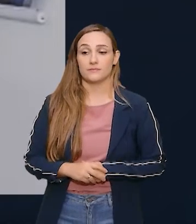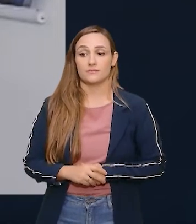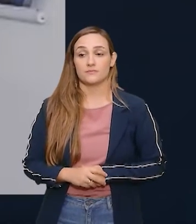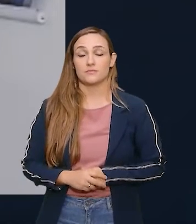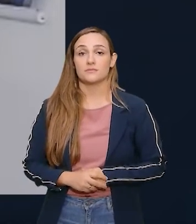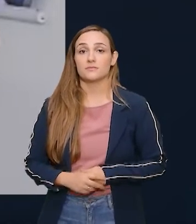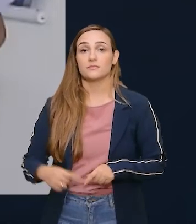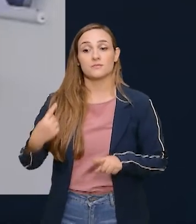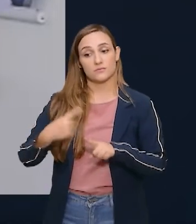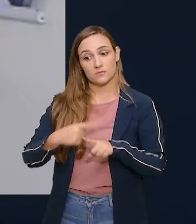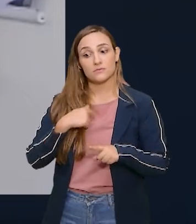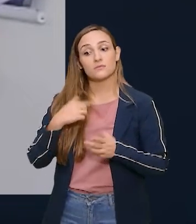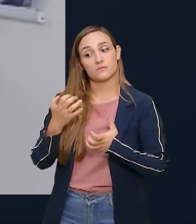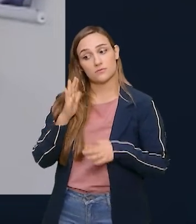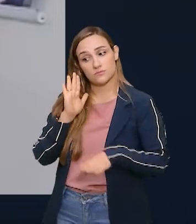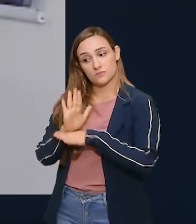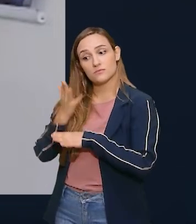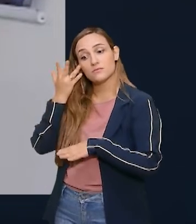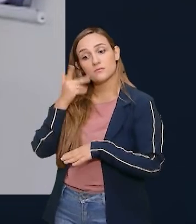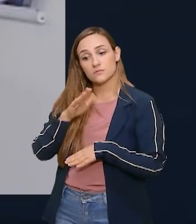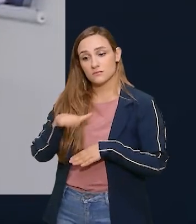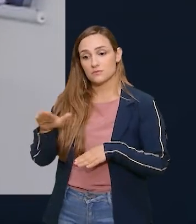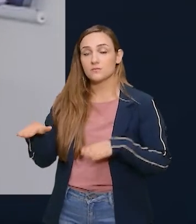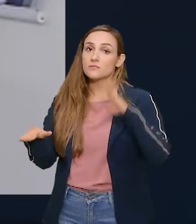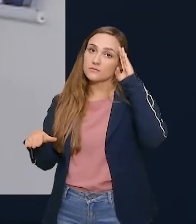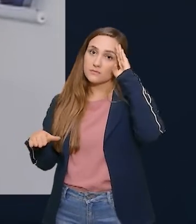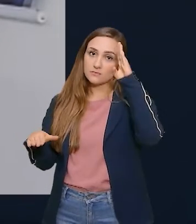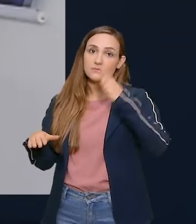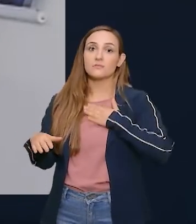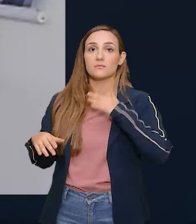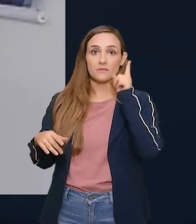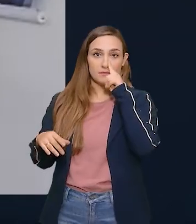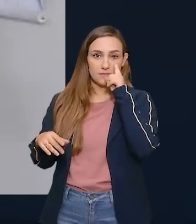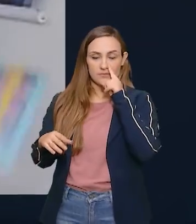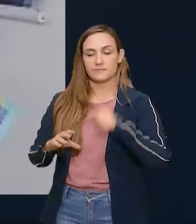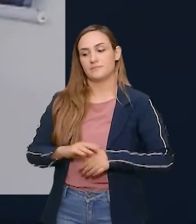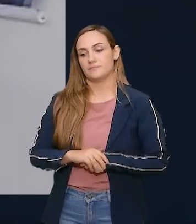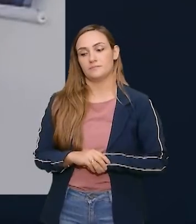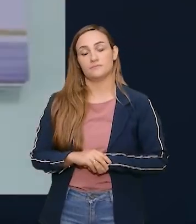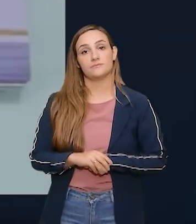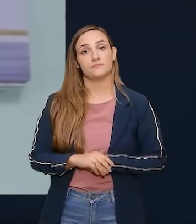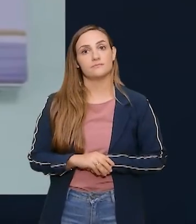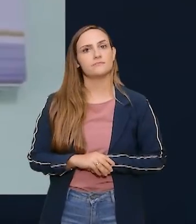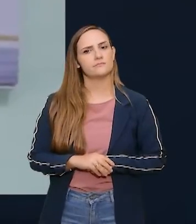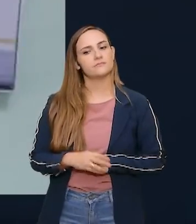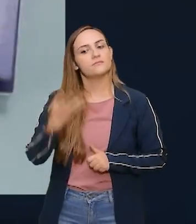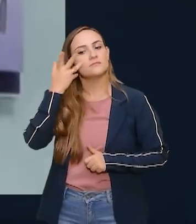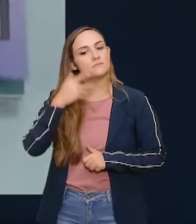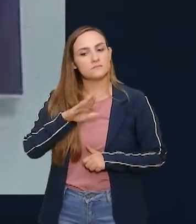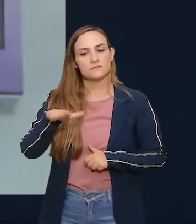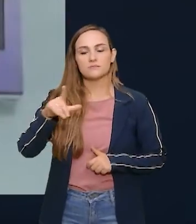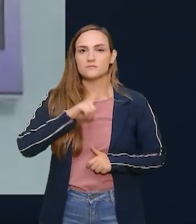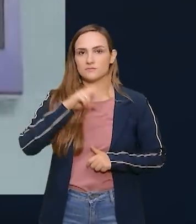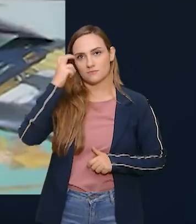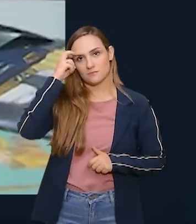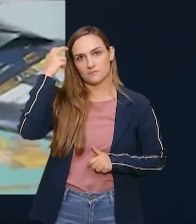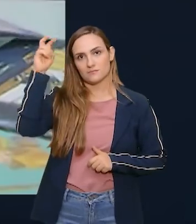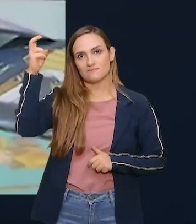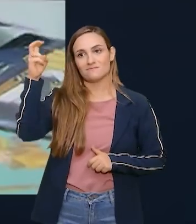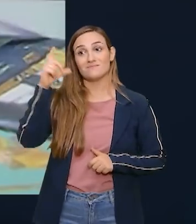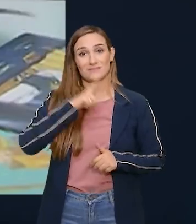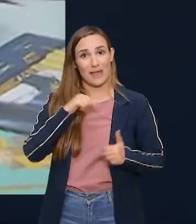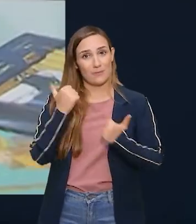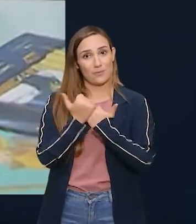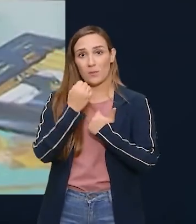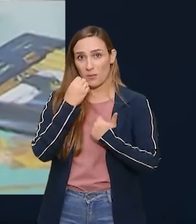foi preciso? Foi preciso porque eu queria ajudar as crianças e principalmente a minha mãe. A grande questão é que crianças